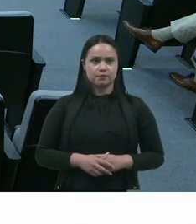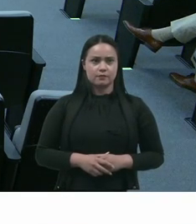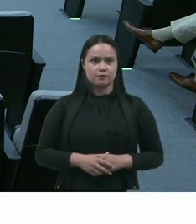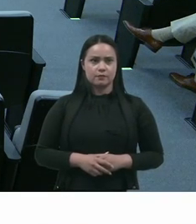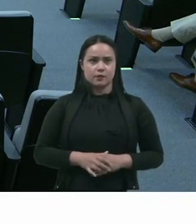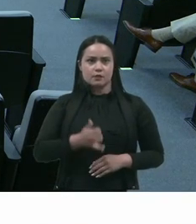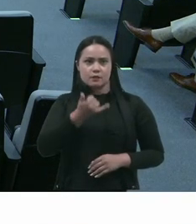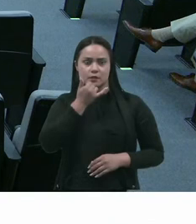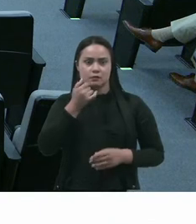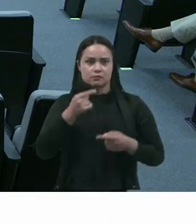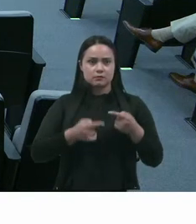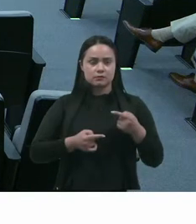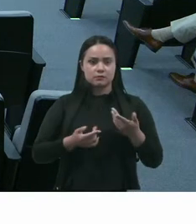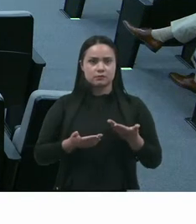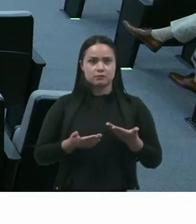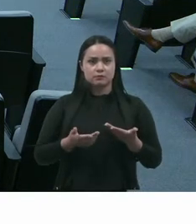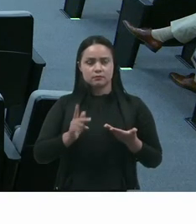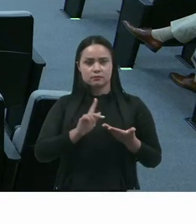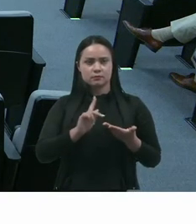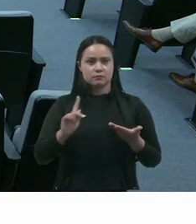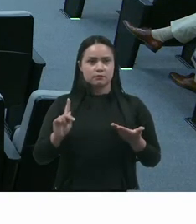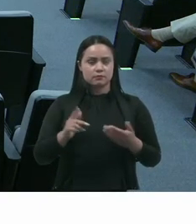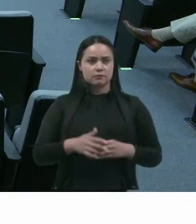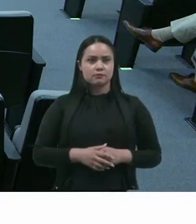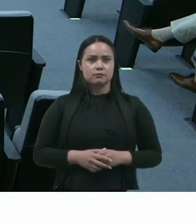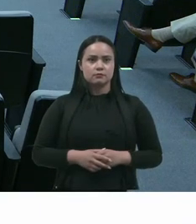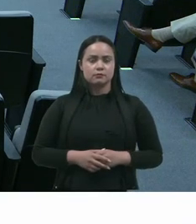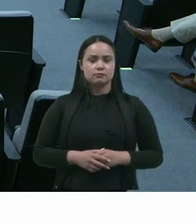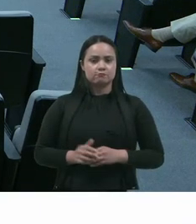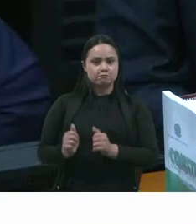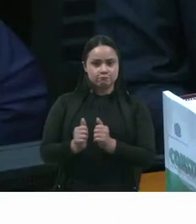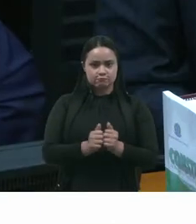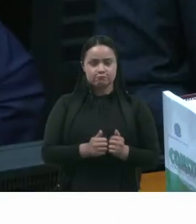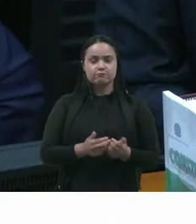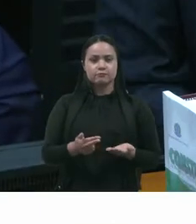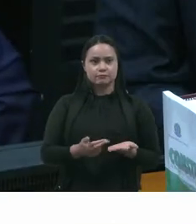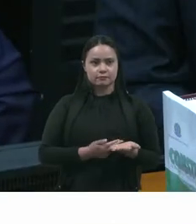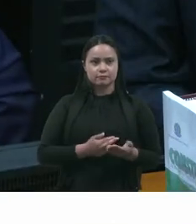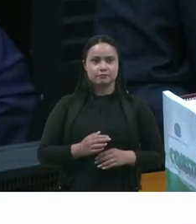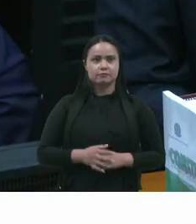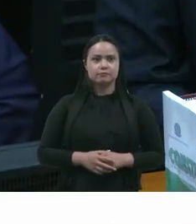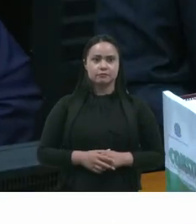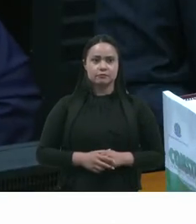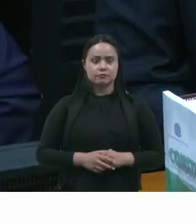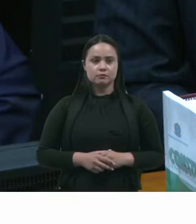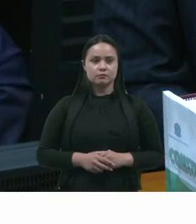Peço vênia à divergência, senhora presidente, para acompanhar o eminente relator.